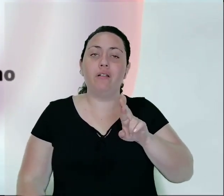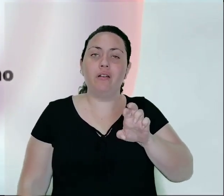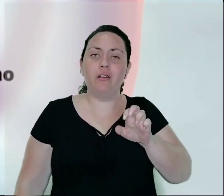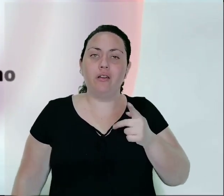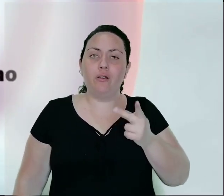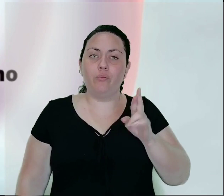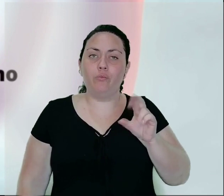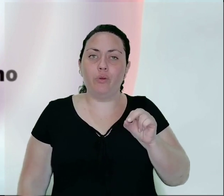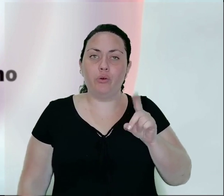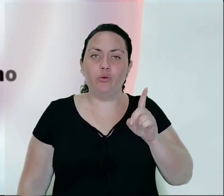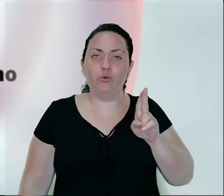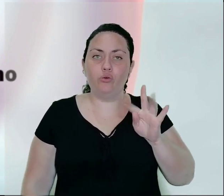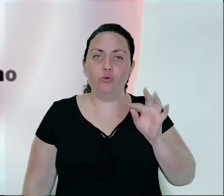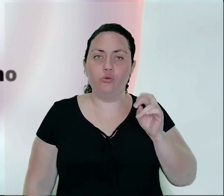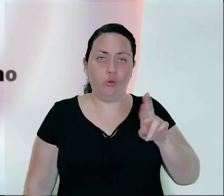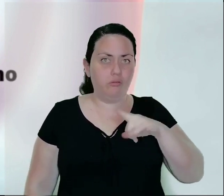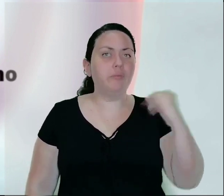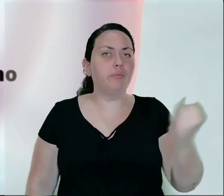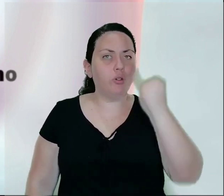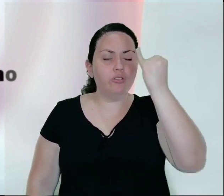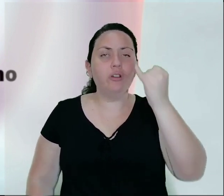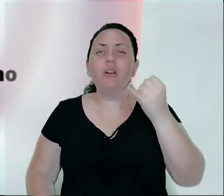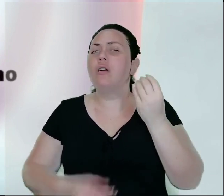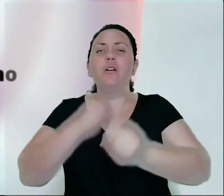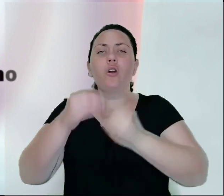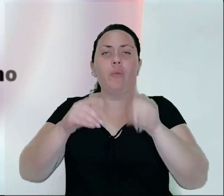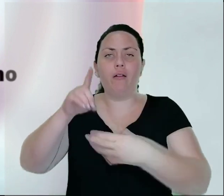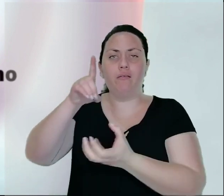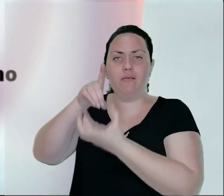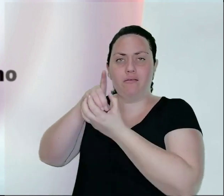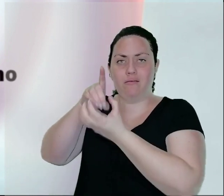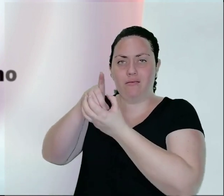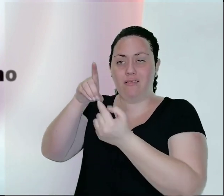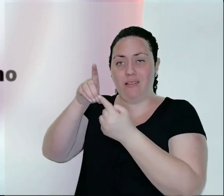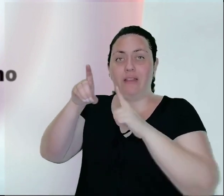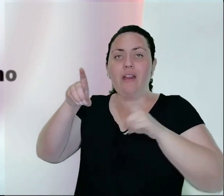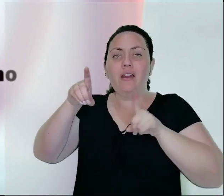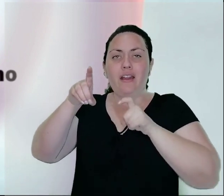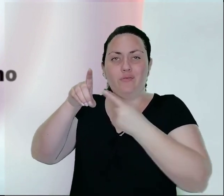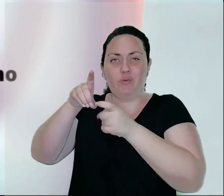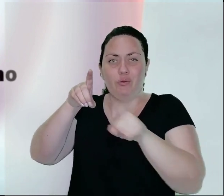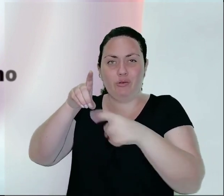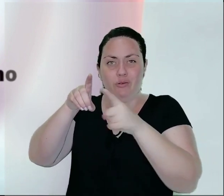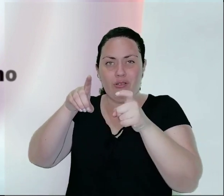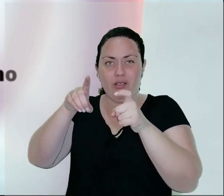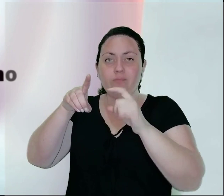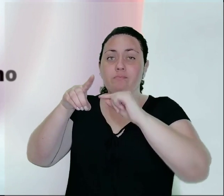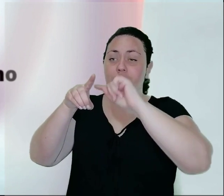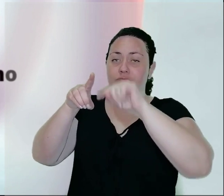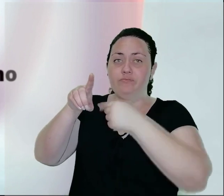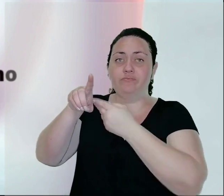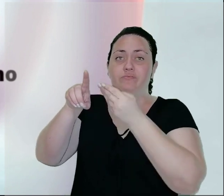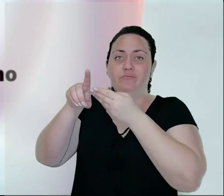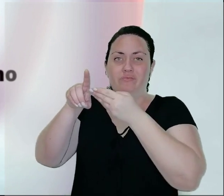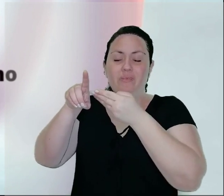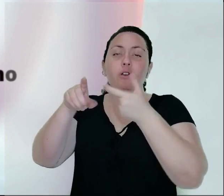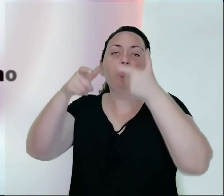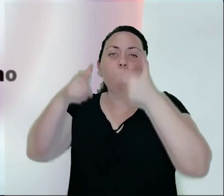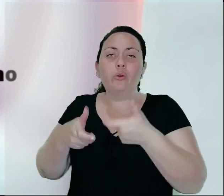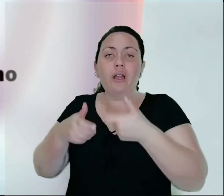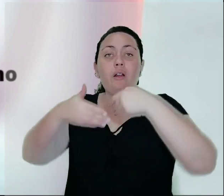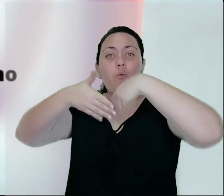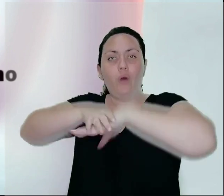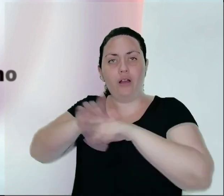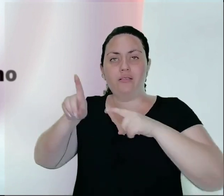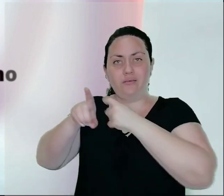reprodutor tem grande importância. Ele é composto pelos testículos, que produzem os espermatozoides, pelo